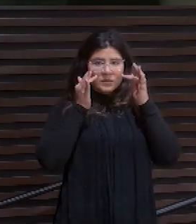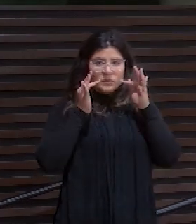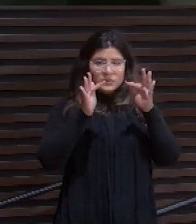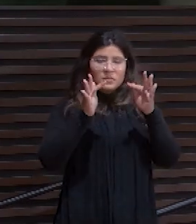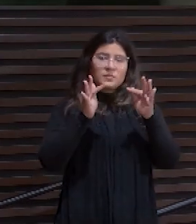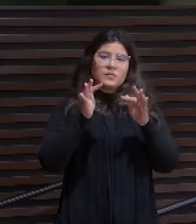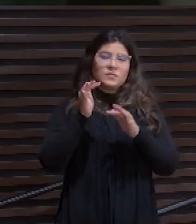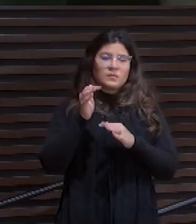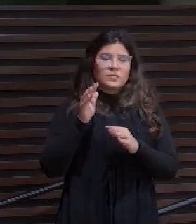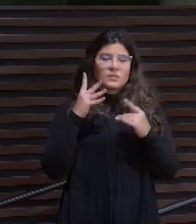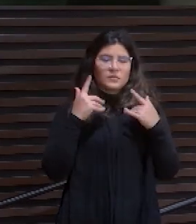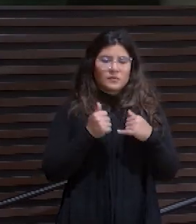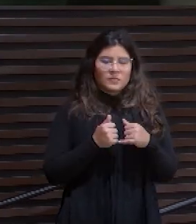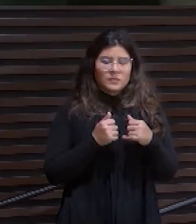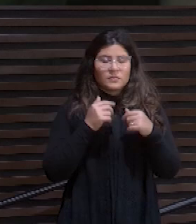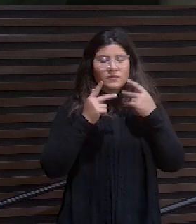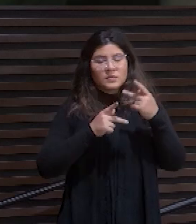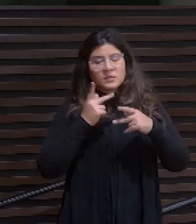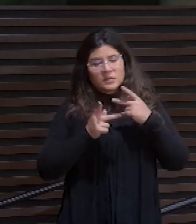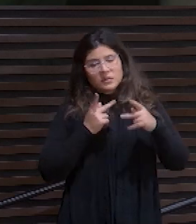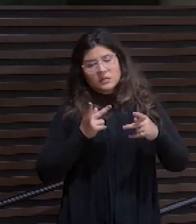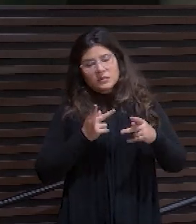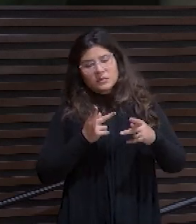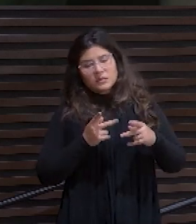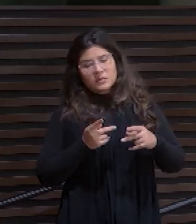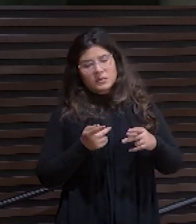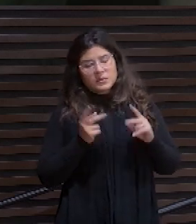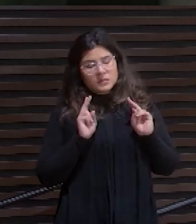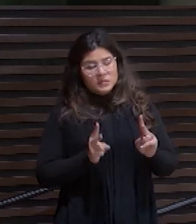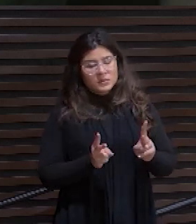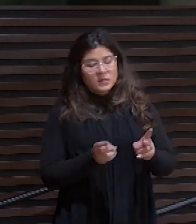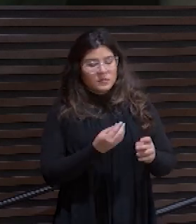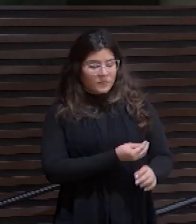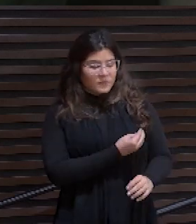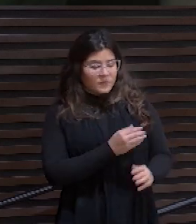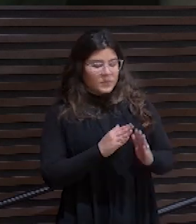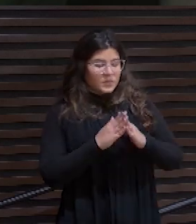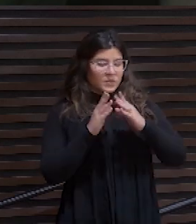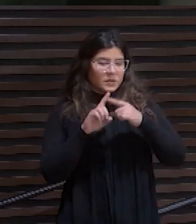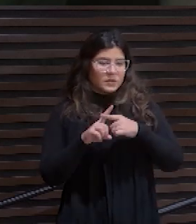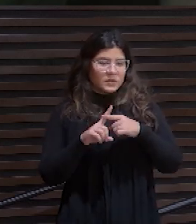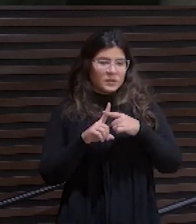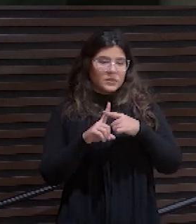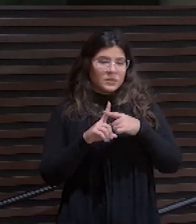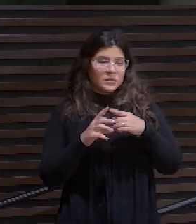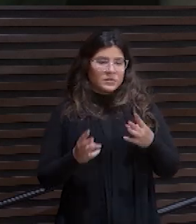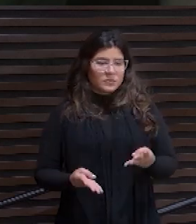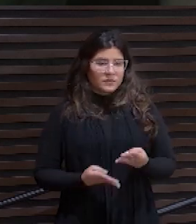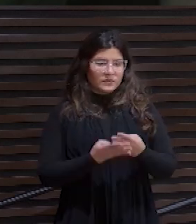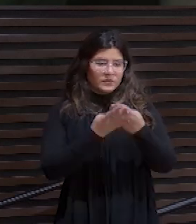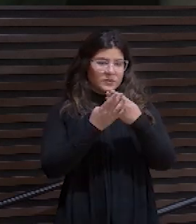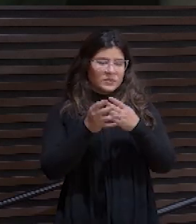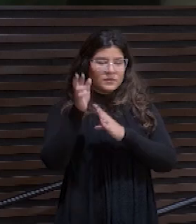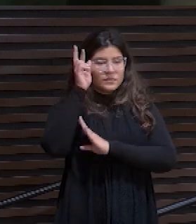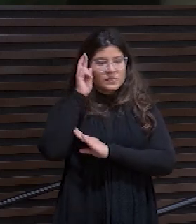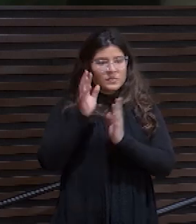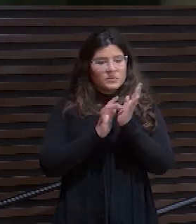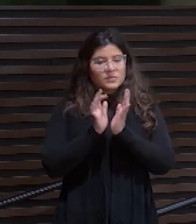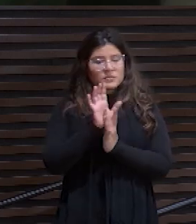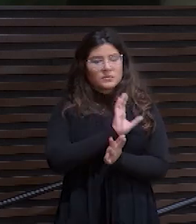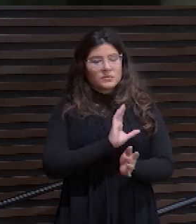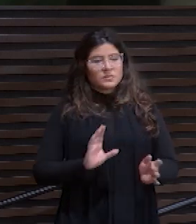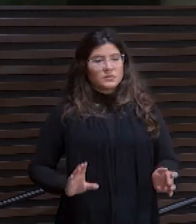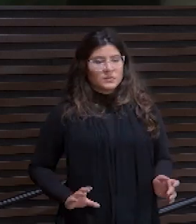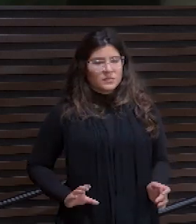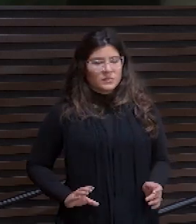nesse meio da cristandade, no meio do seio da igreja, e ele confessava o Senhor Jesus Cristo. Tá? Não vou entrar no mérito